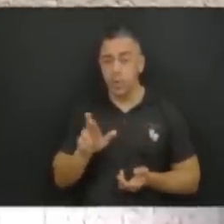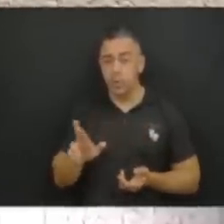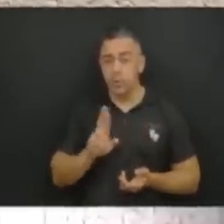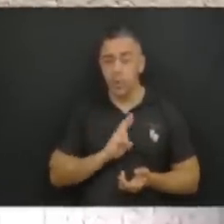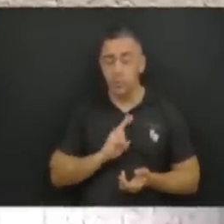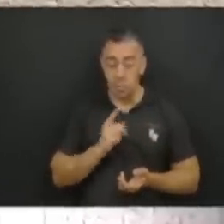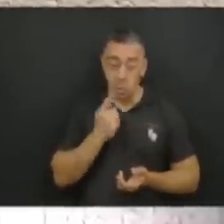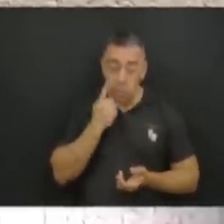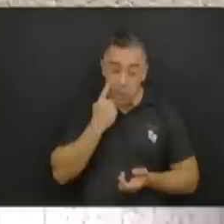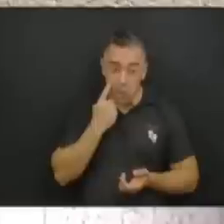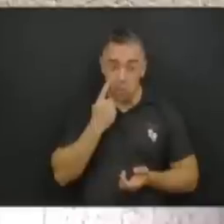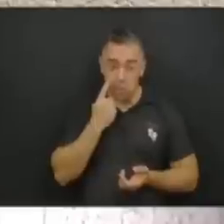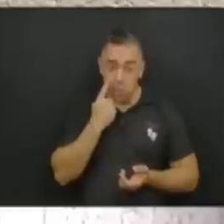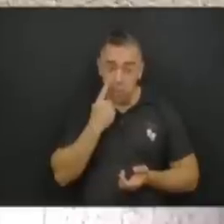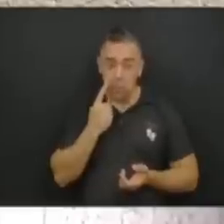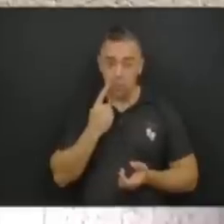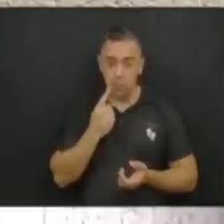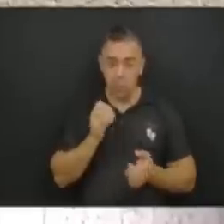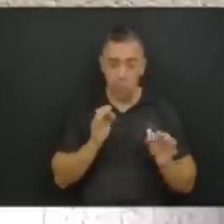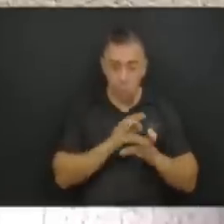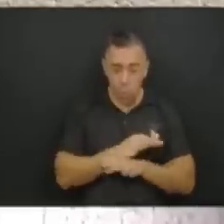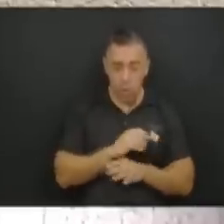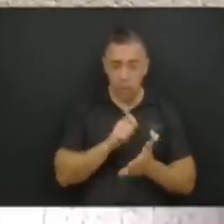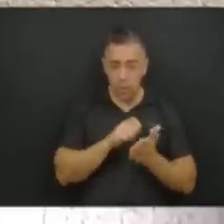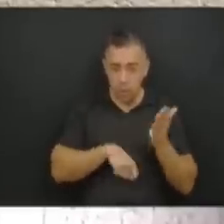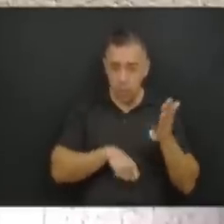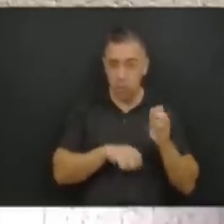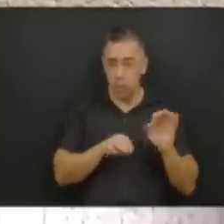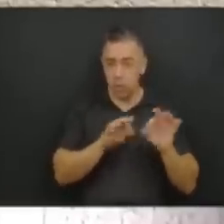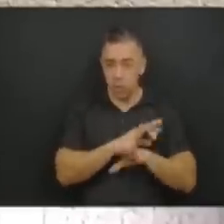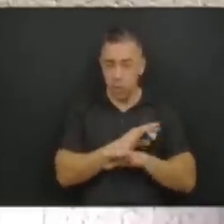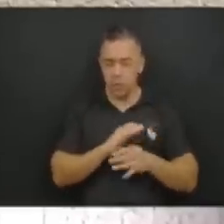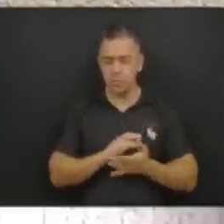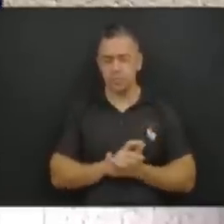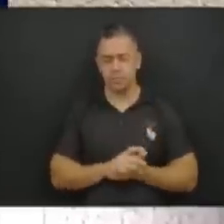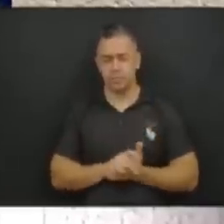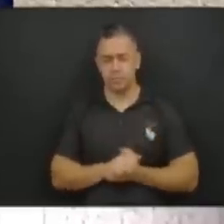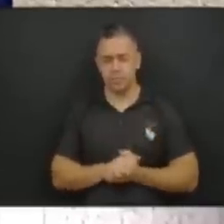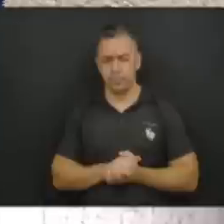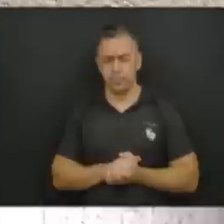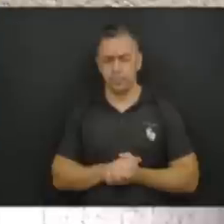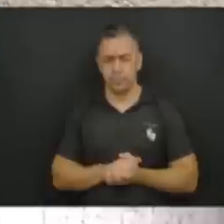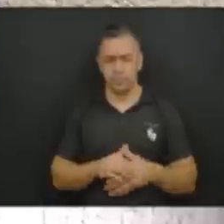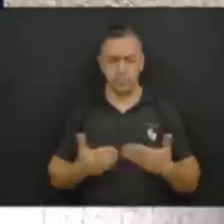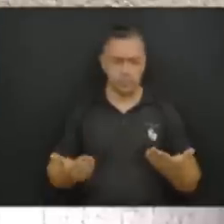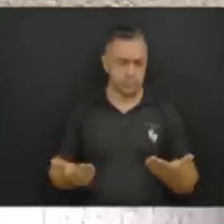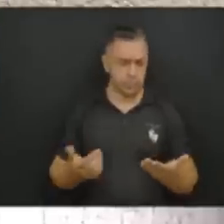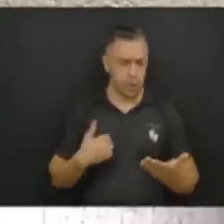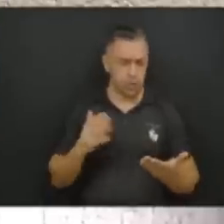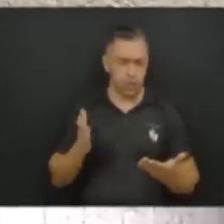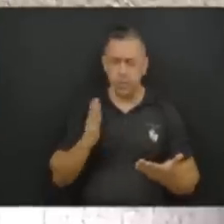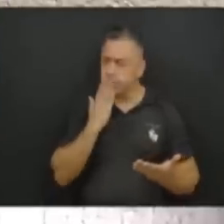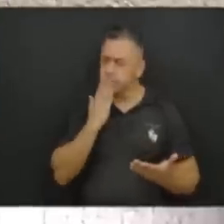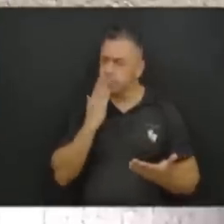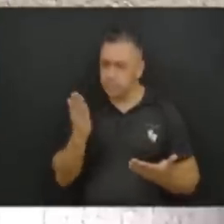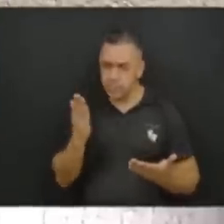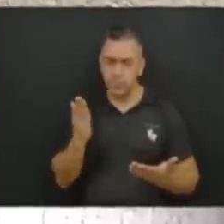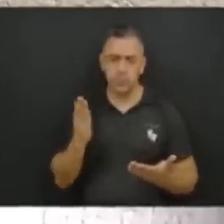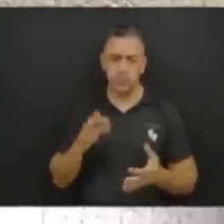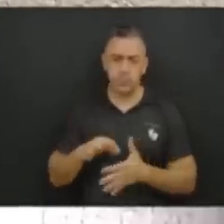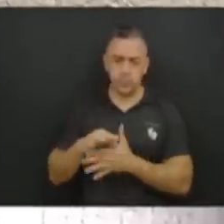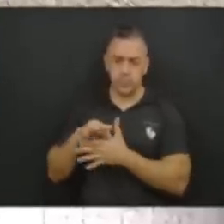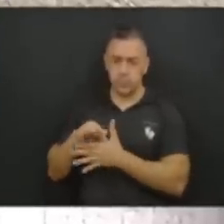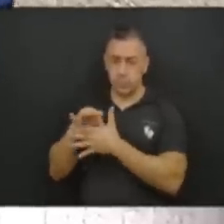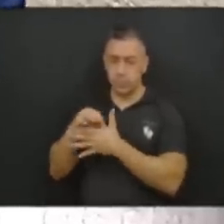Estamos vendo vamos fechar vamos fechar o inquérito vamos fechar Oi Kelly eu já pela lei aqui a